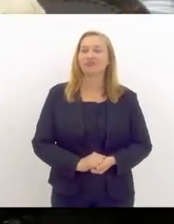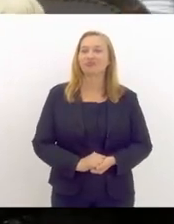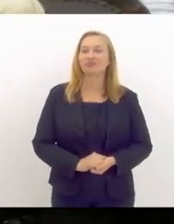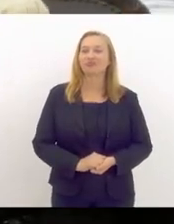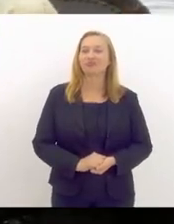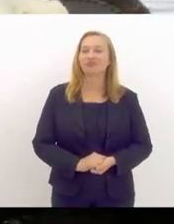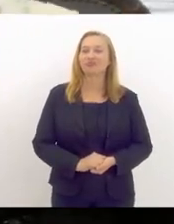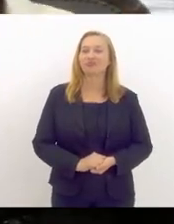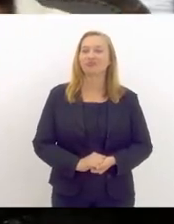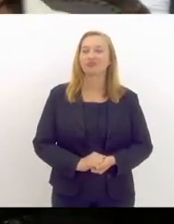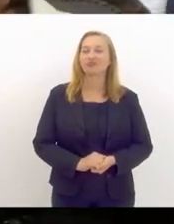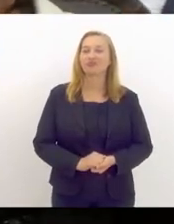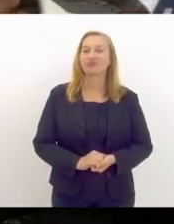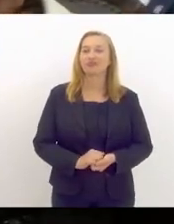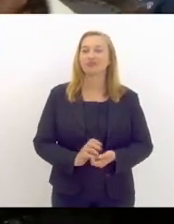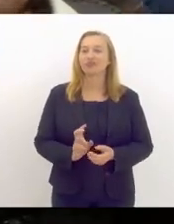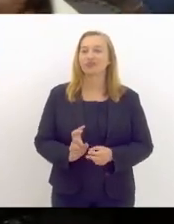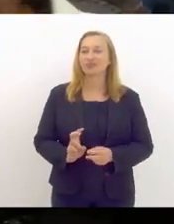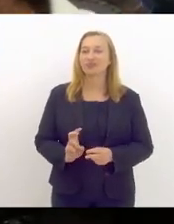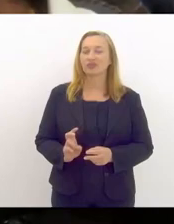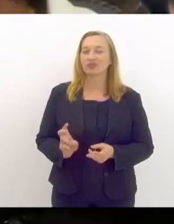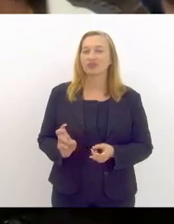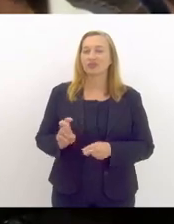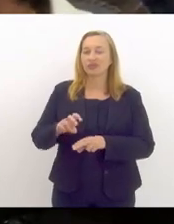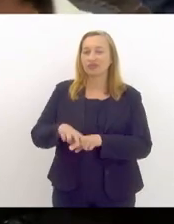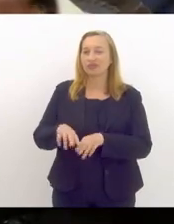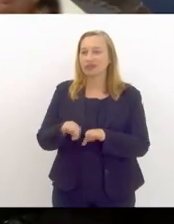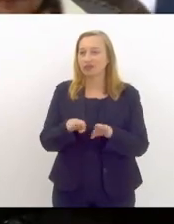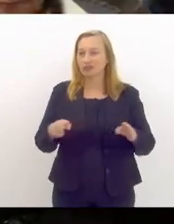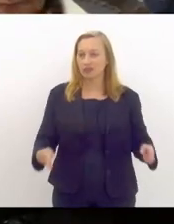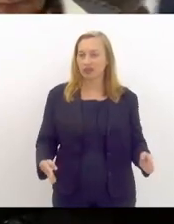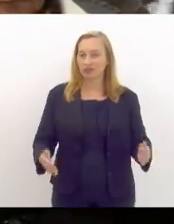compor a mesa de honra dessa sessão.